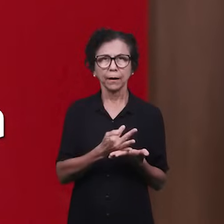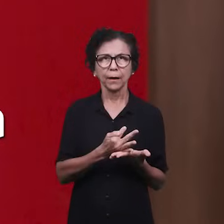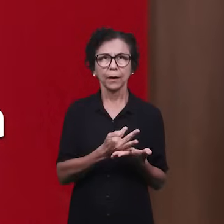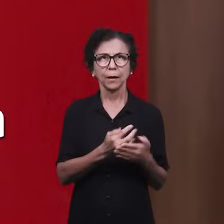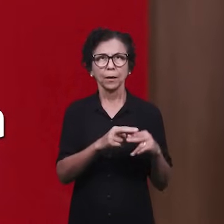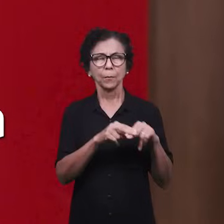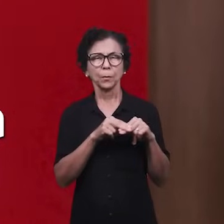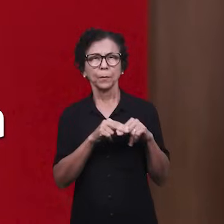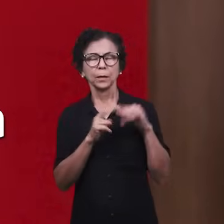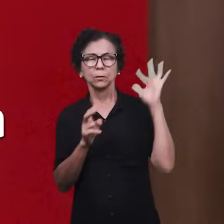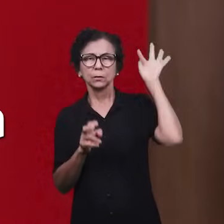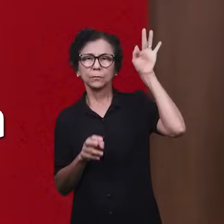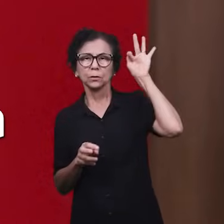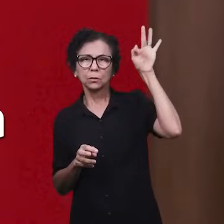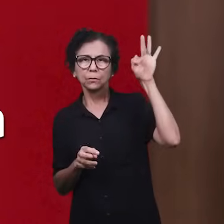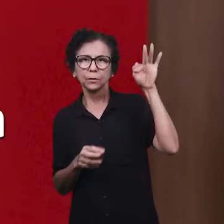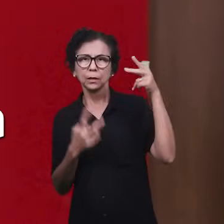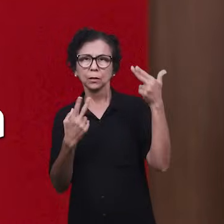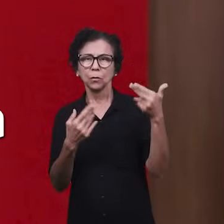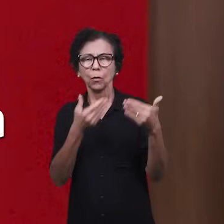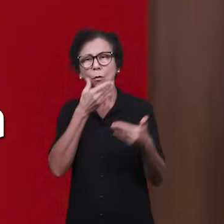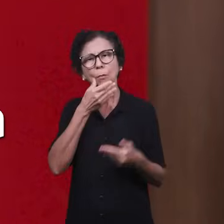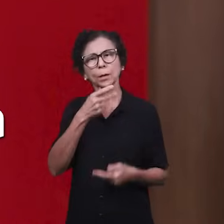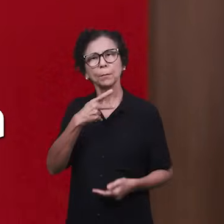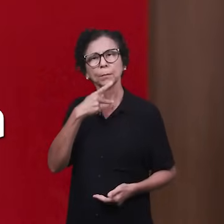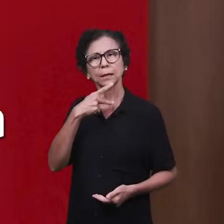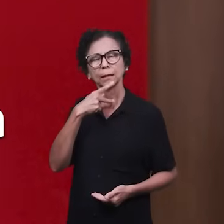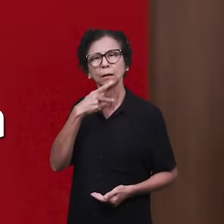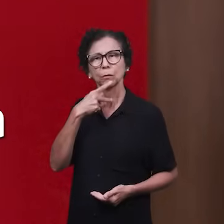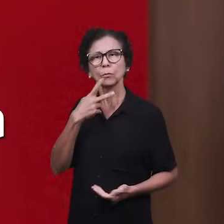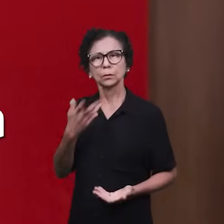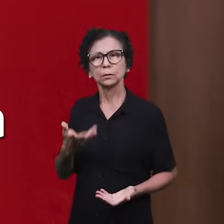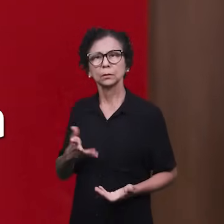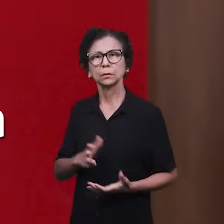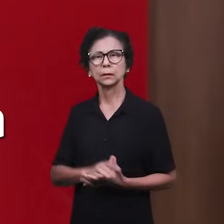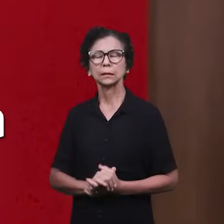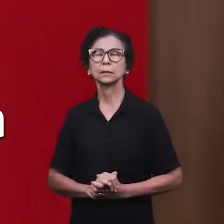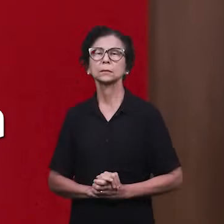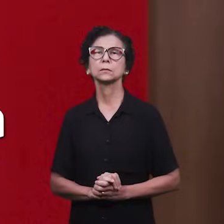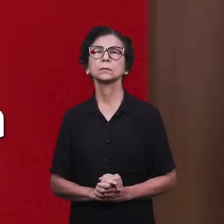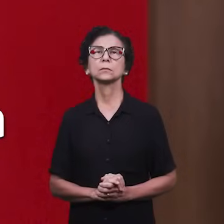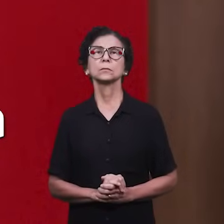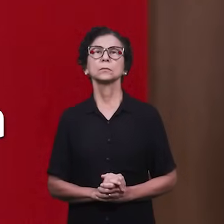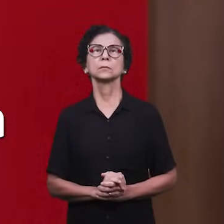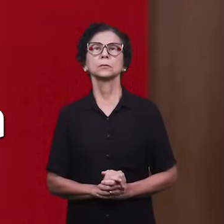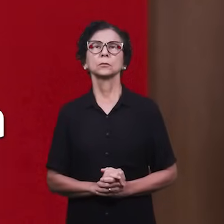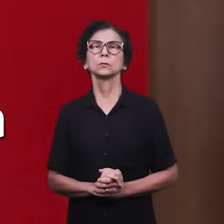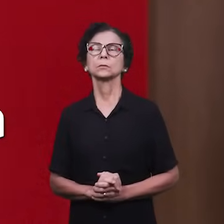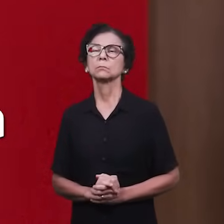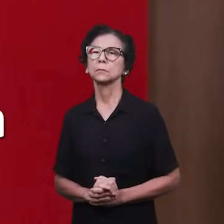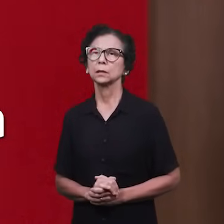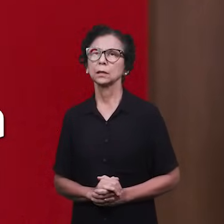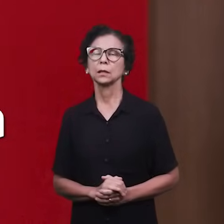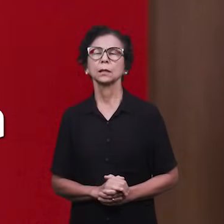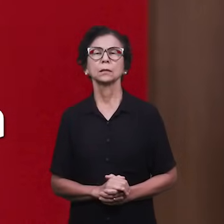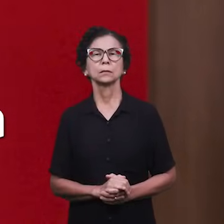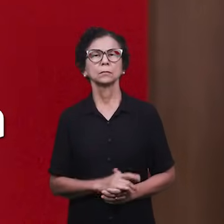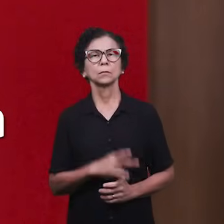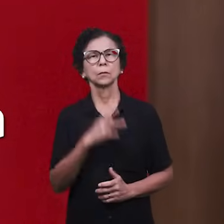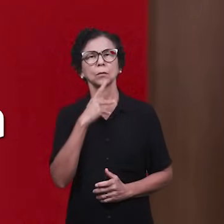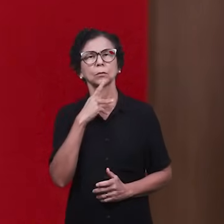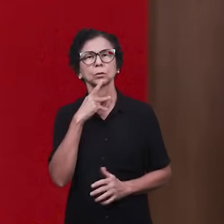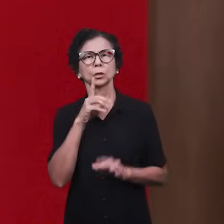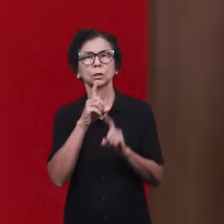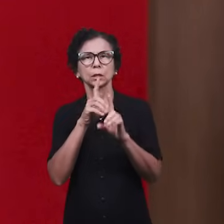os recursos filosóficos que já haviam, como Platão, etc. Platão, ele trabalhava, né, a doutrina filosófica